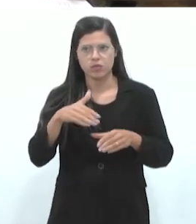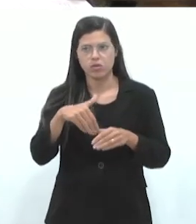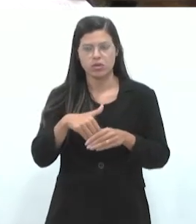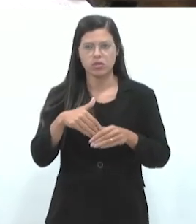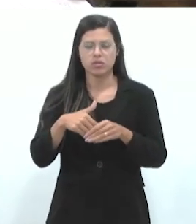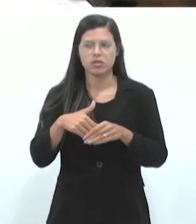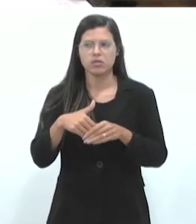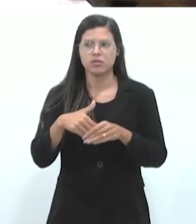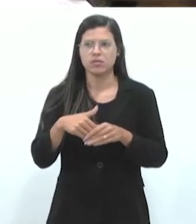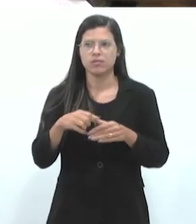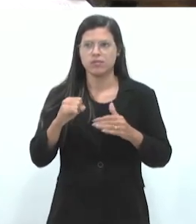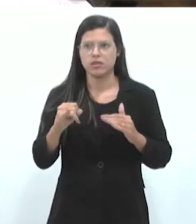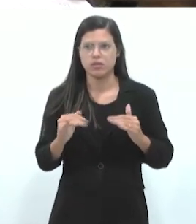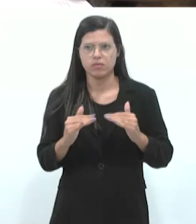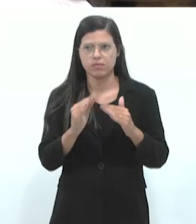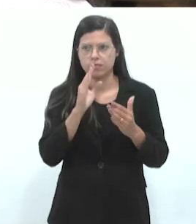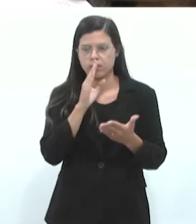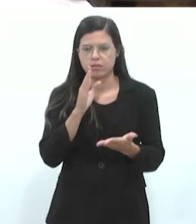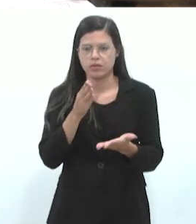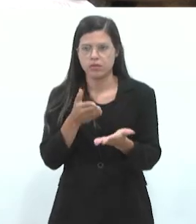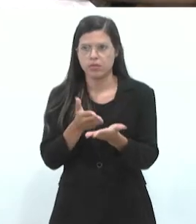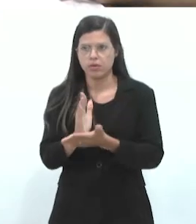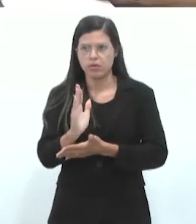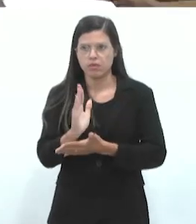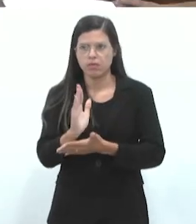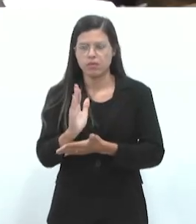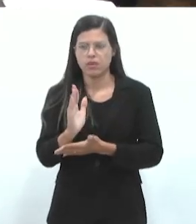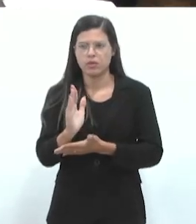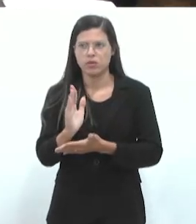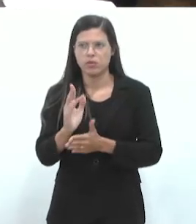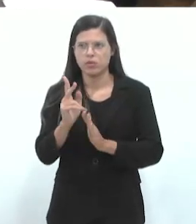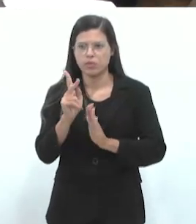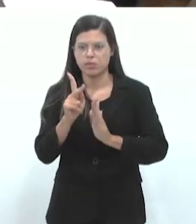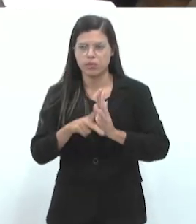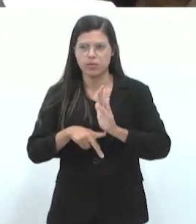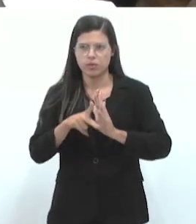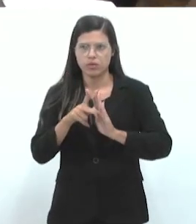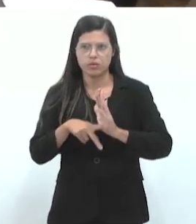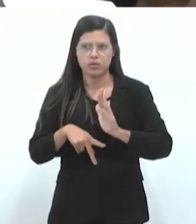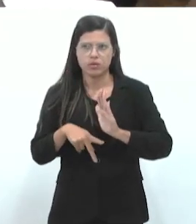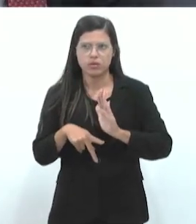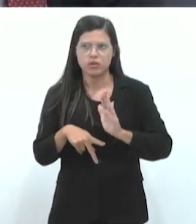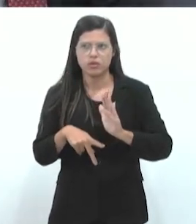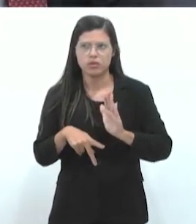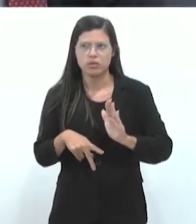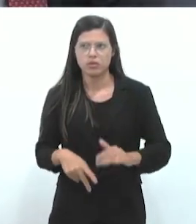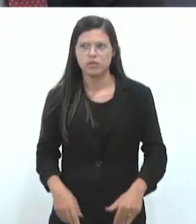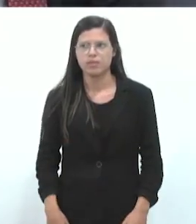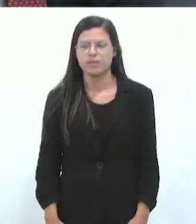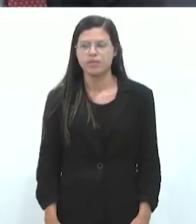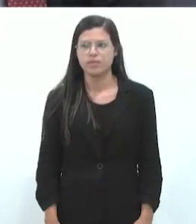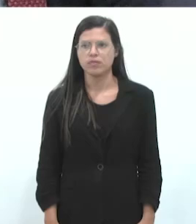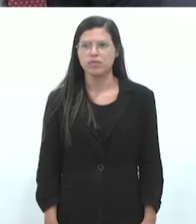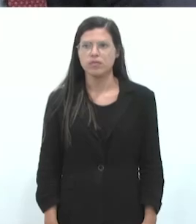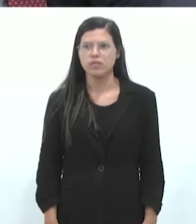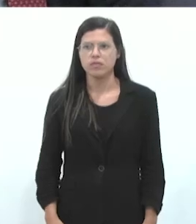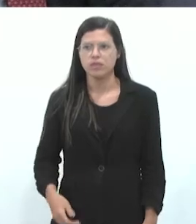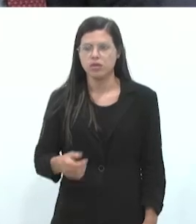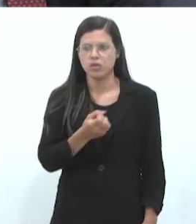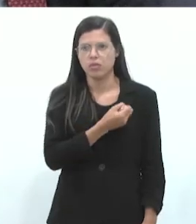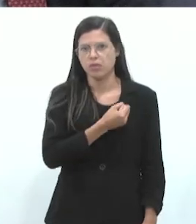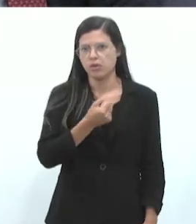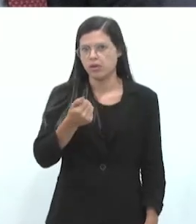votação, os senhores que aprovam permaneçam como estão. Aprovado, o projeto vai ser anexado. 14 da